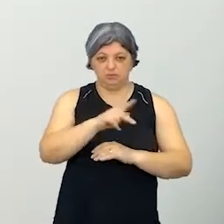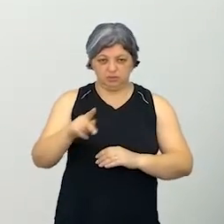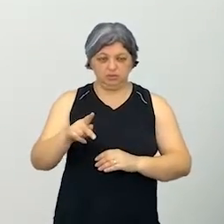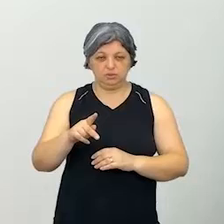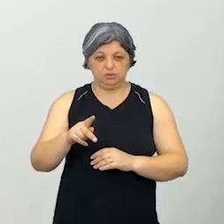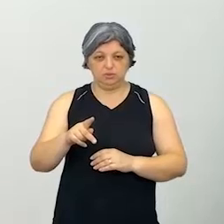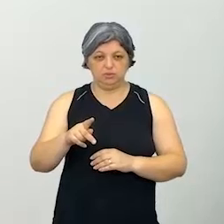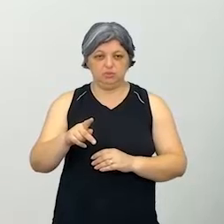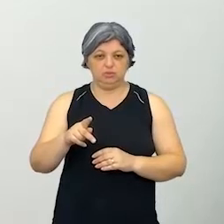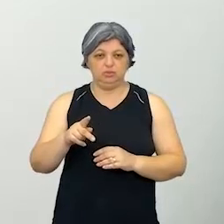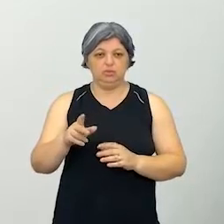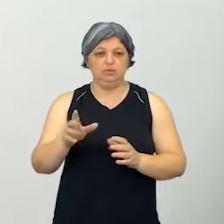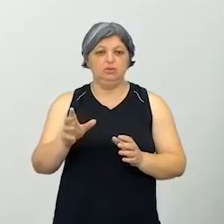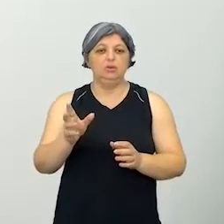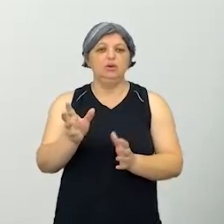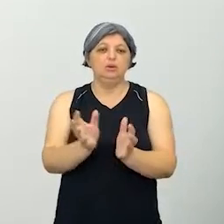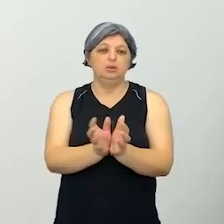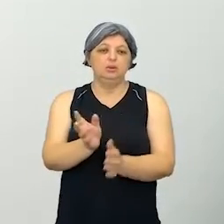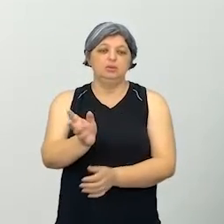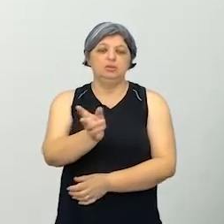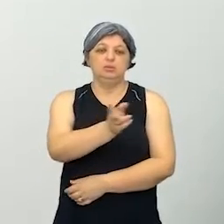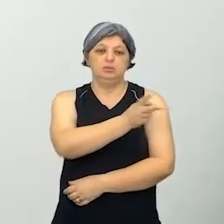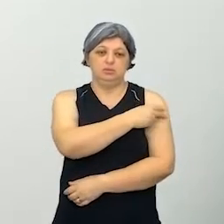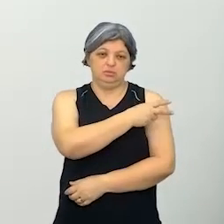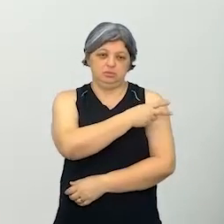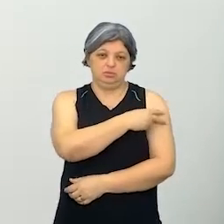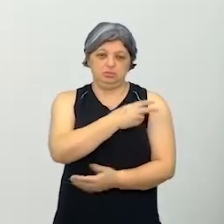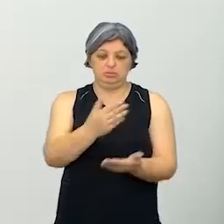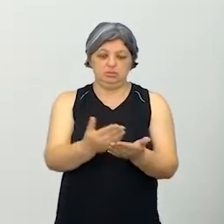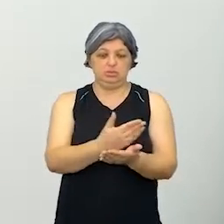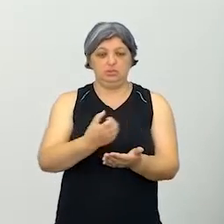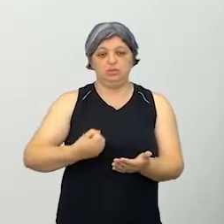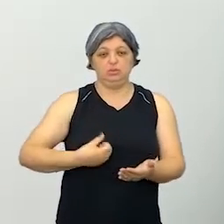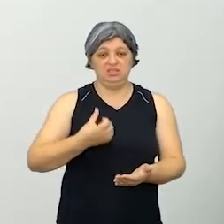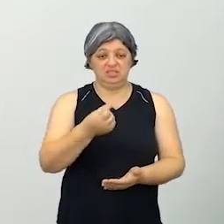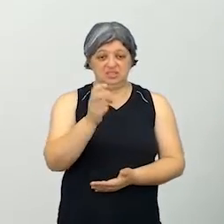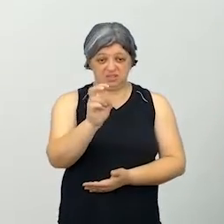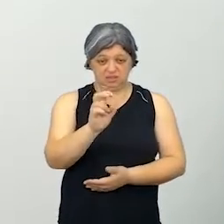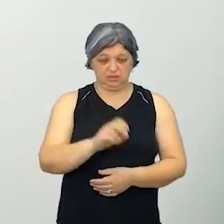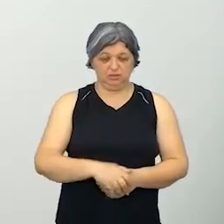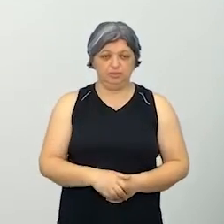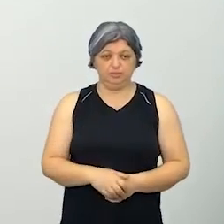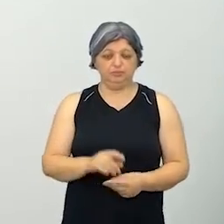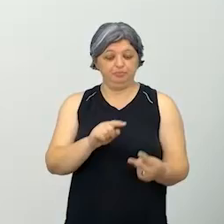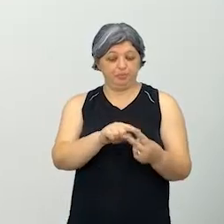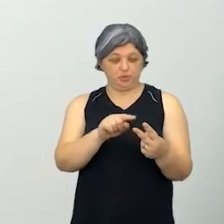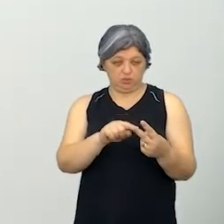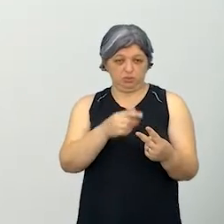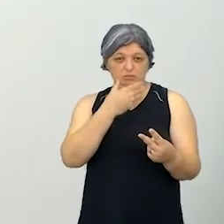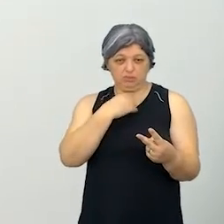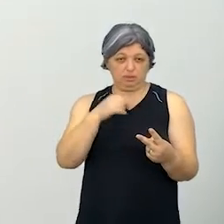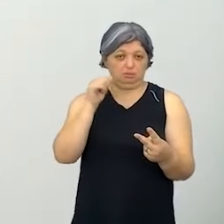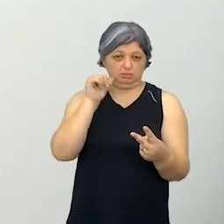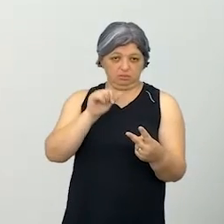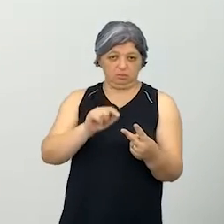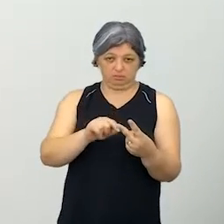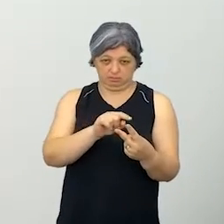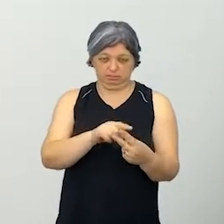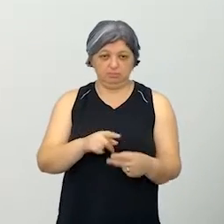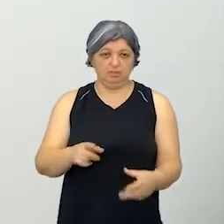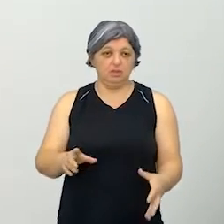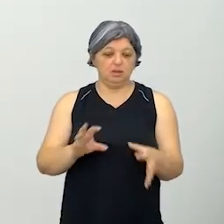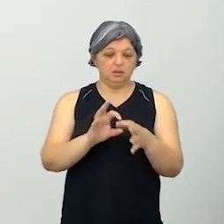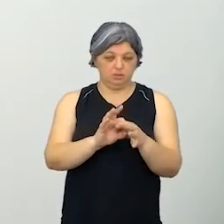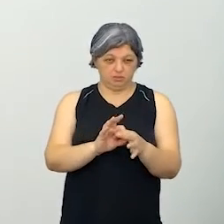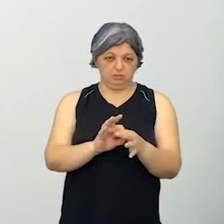do segundo ano, na página 65, tá bom? Tina e Fabiano foram colocados em dupla